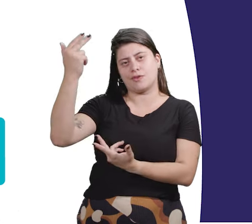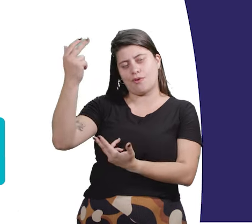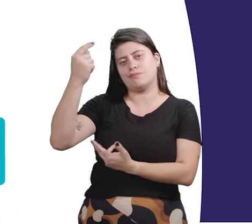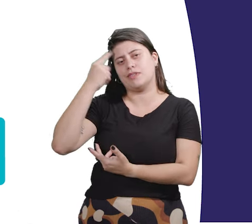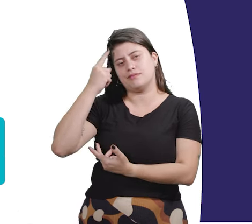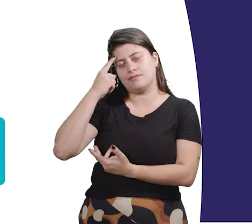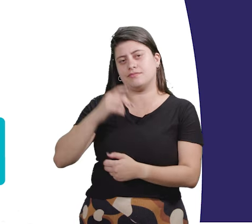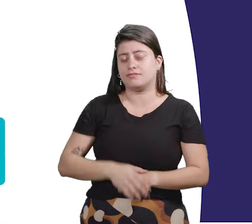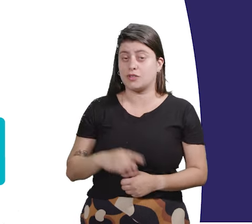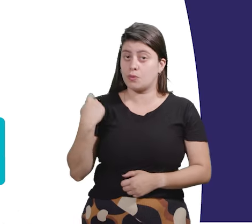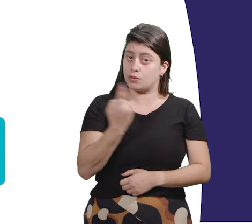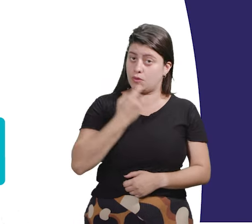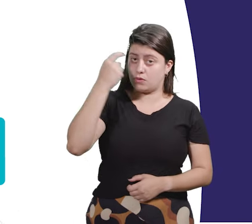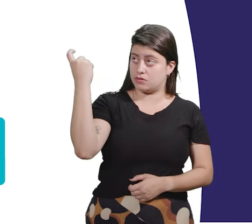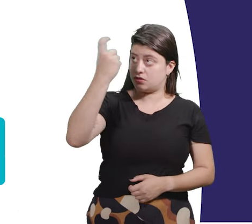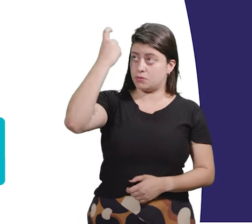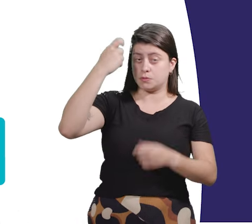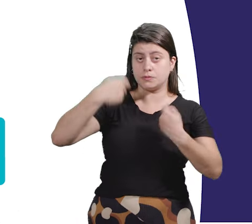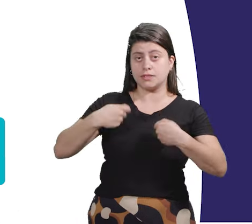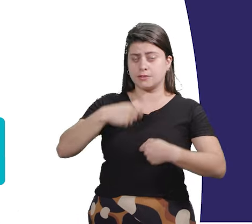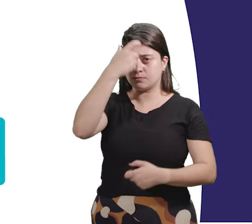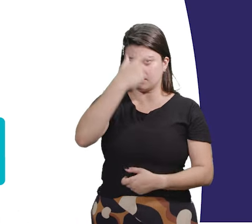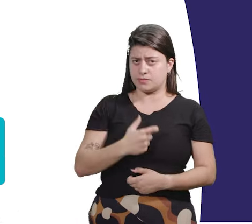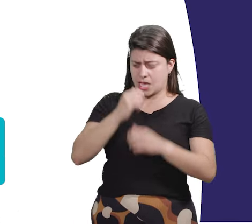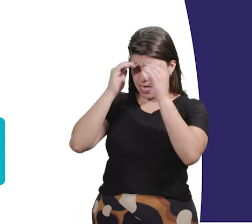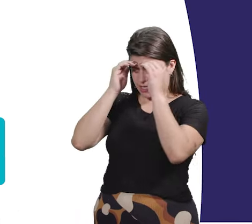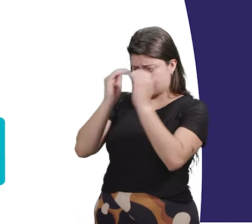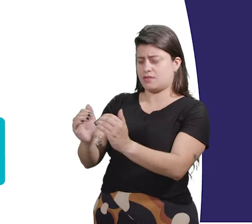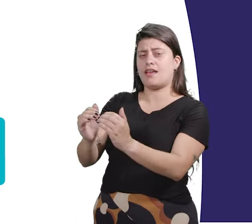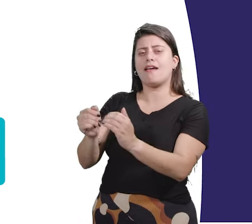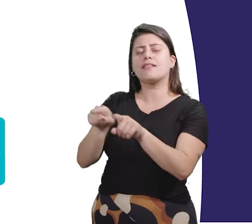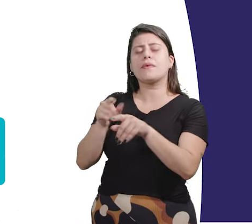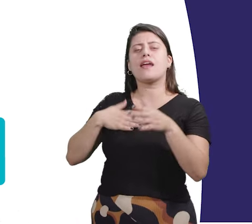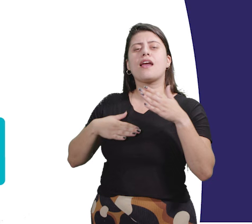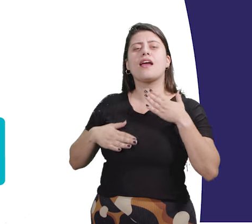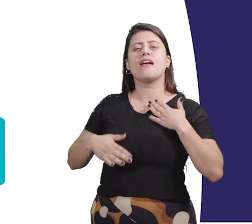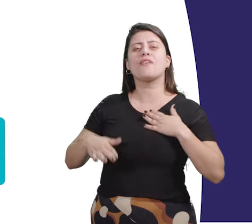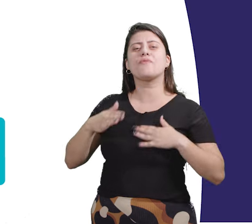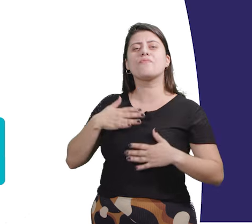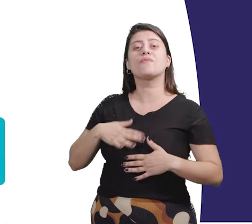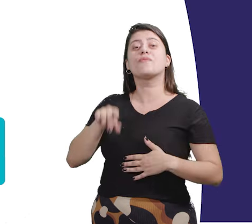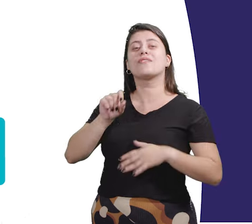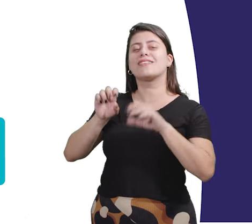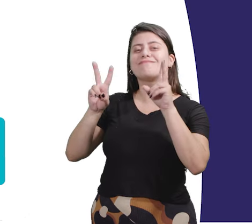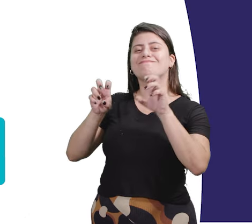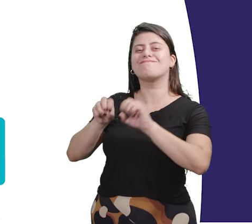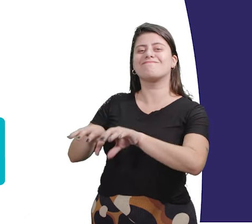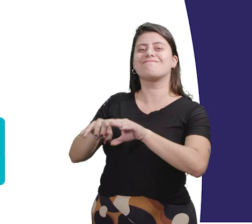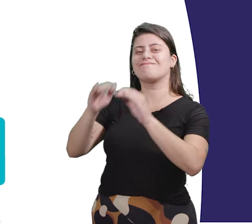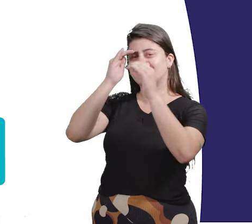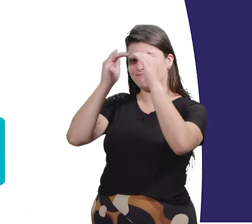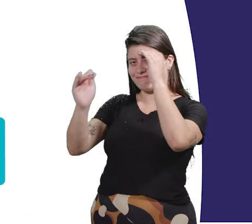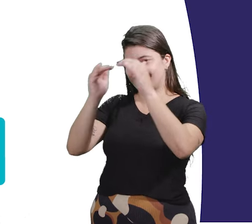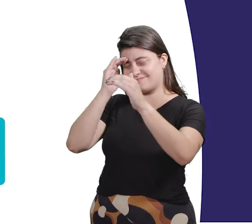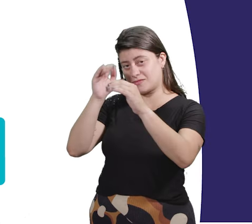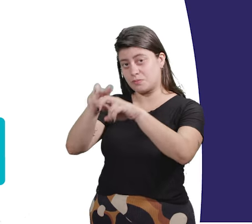postura respeitosa, para a gente estar em condição de ter paciência e calma necessária para uma educação respeitosa, a gente precisa que